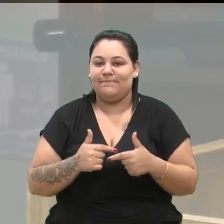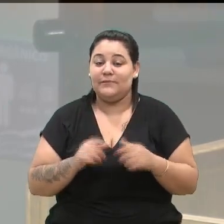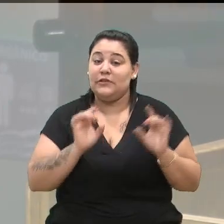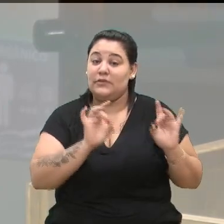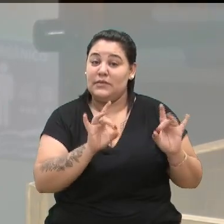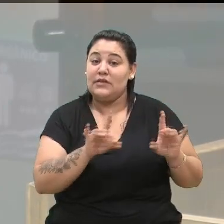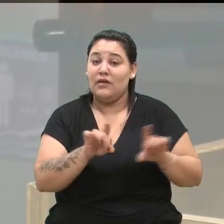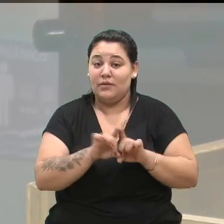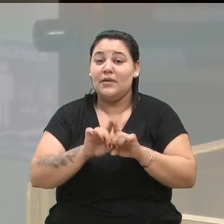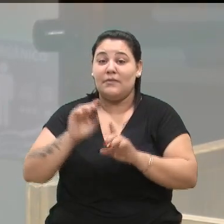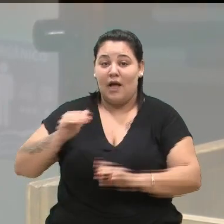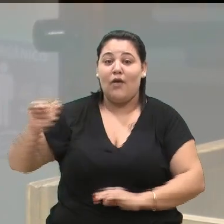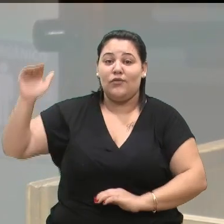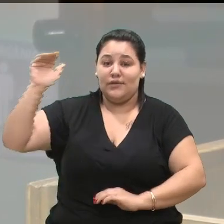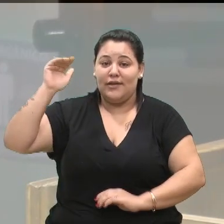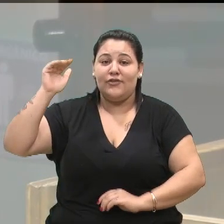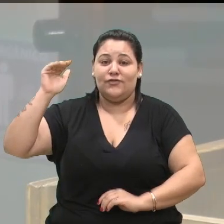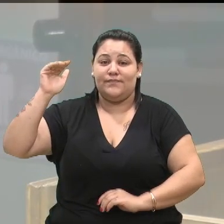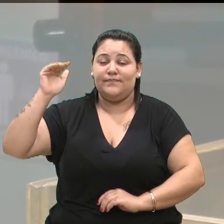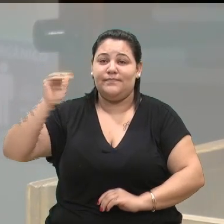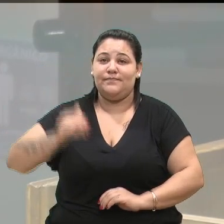pelas autoridades.